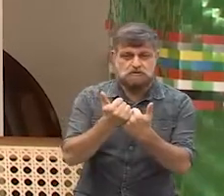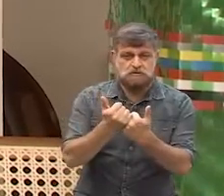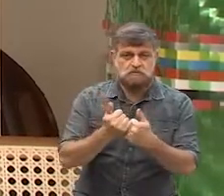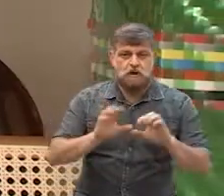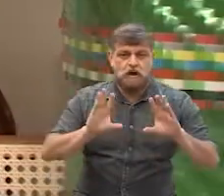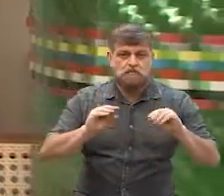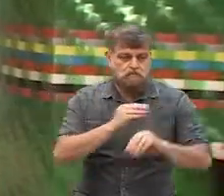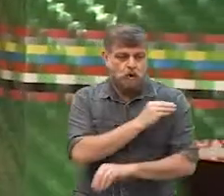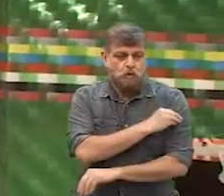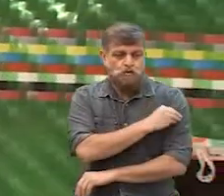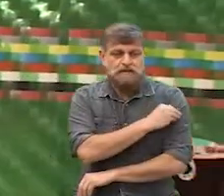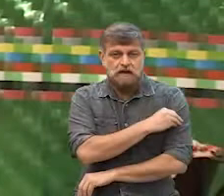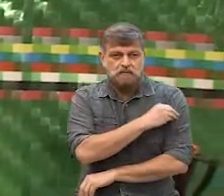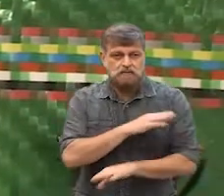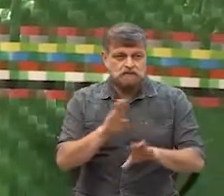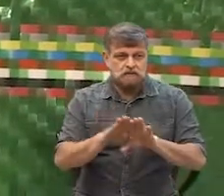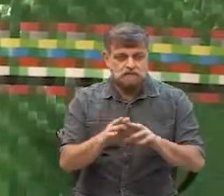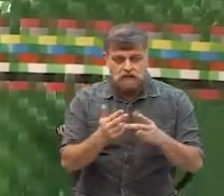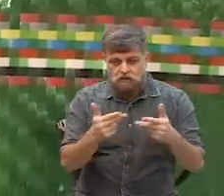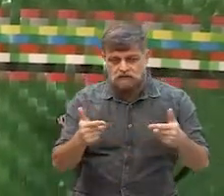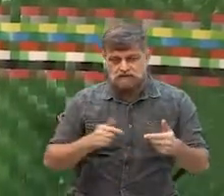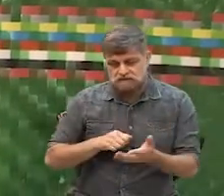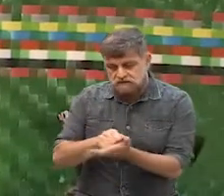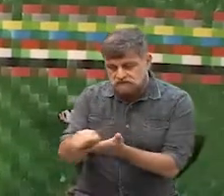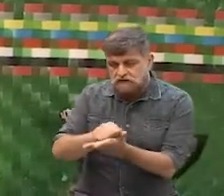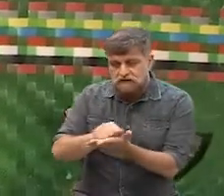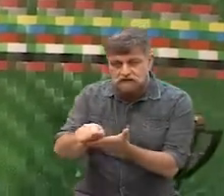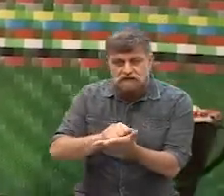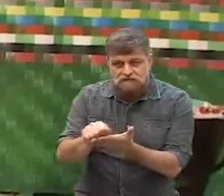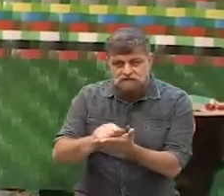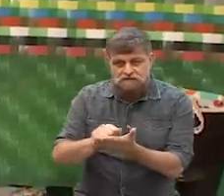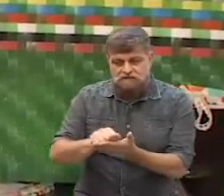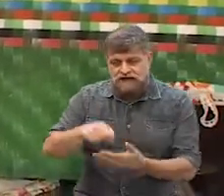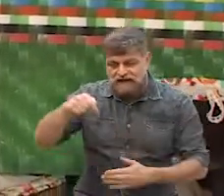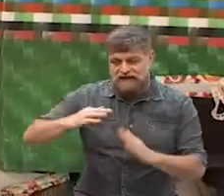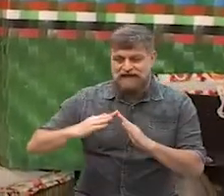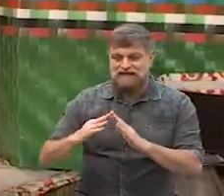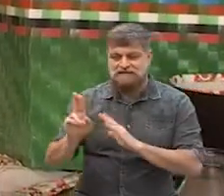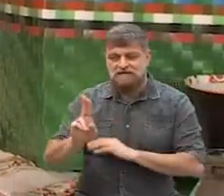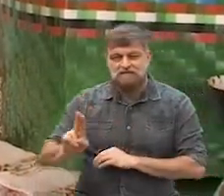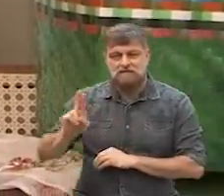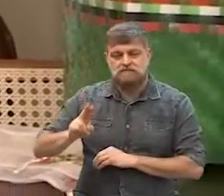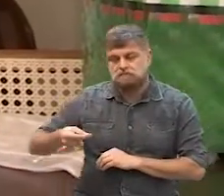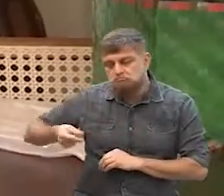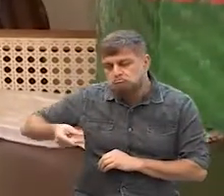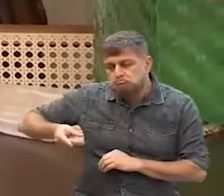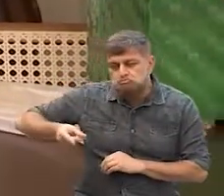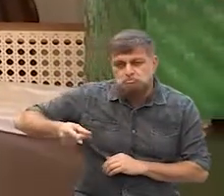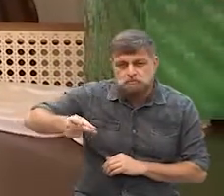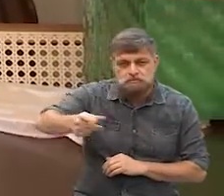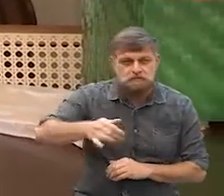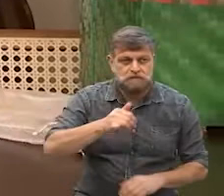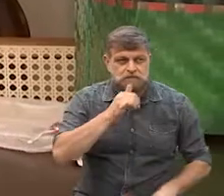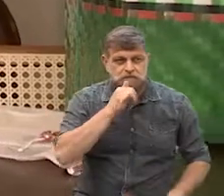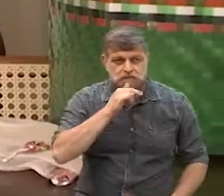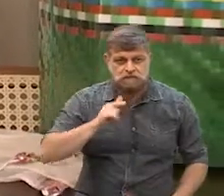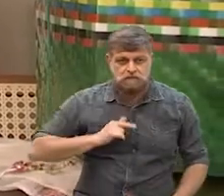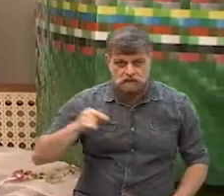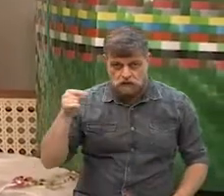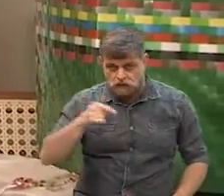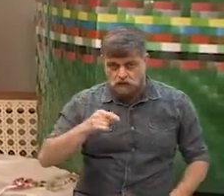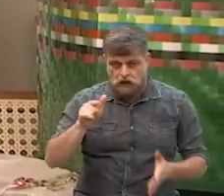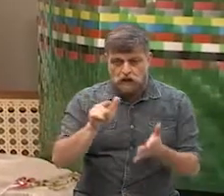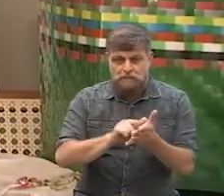algodão, né? Coisas que você vai lavar e vai usar 10 anos na sua casa, né? Então aqui a gente tem um exemplo, por exemplo, do papel